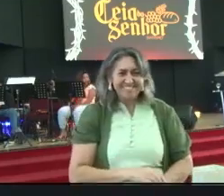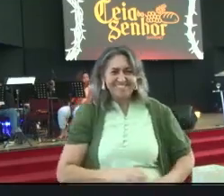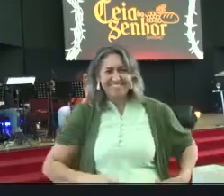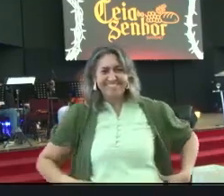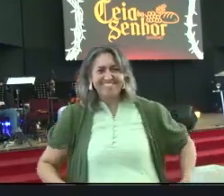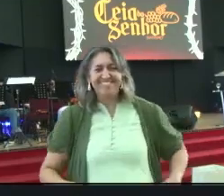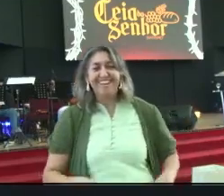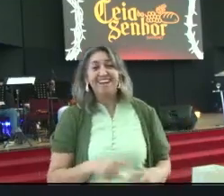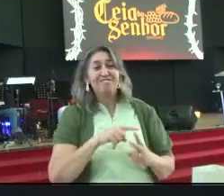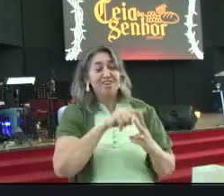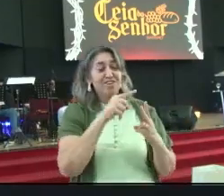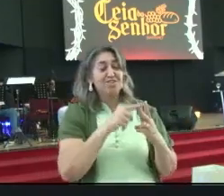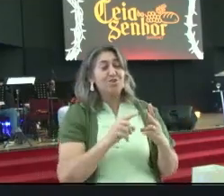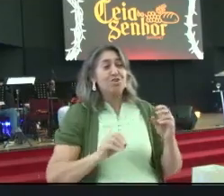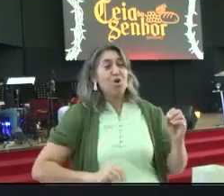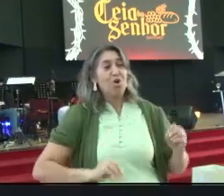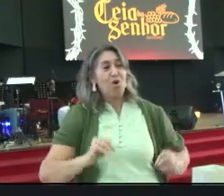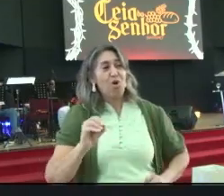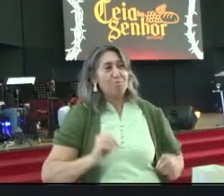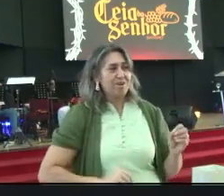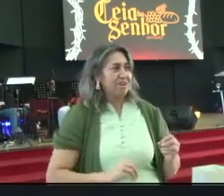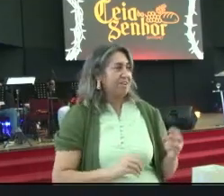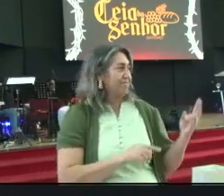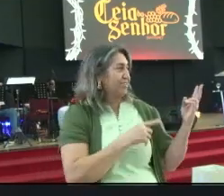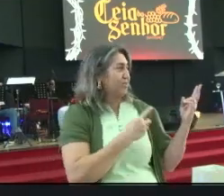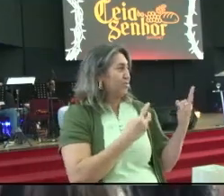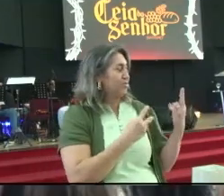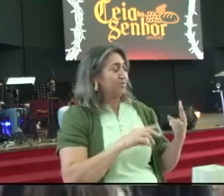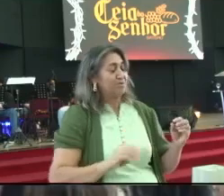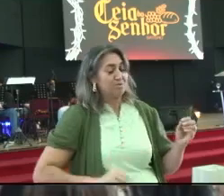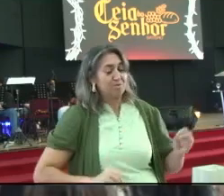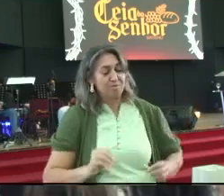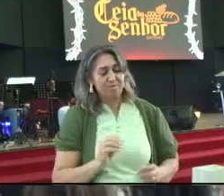Vem 2 obreiros aqui, vem o pastor Emerson e o pastor Denis.